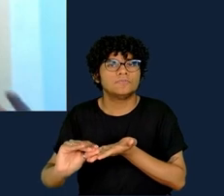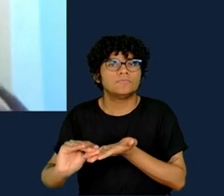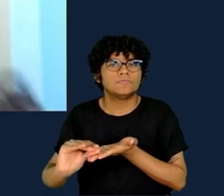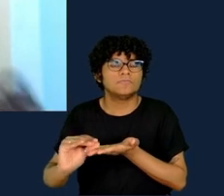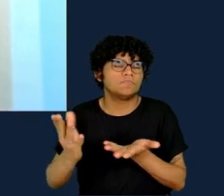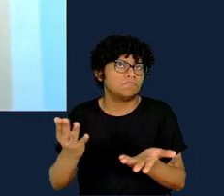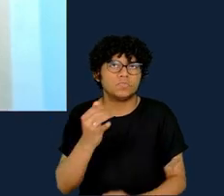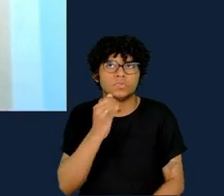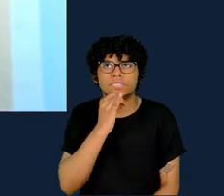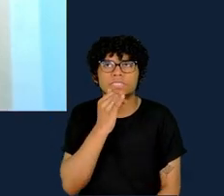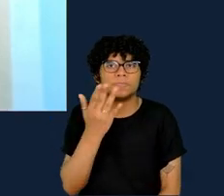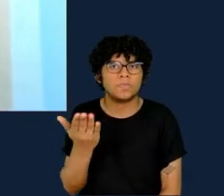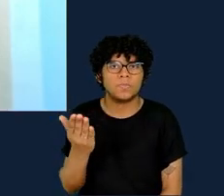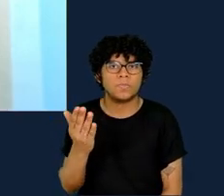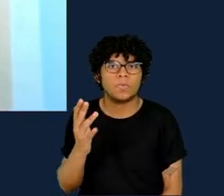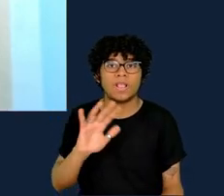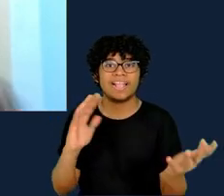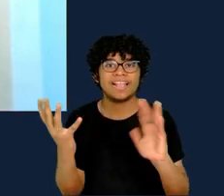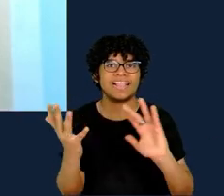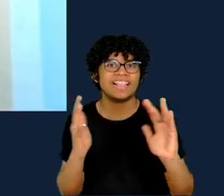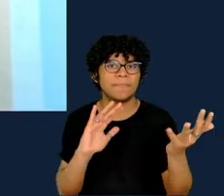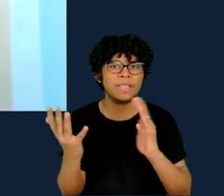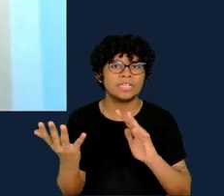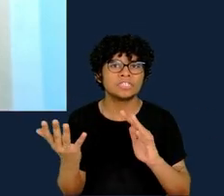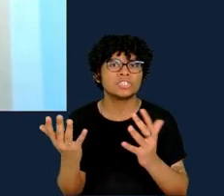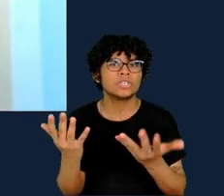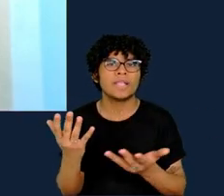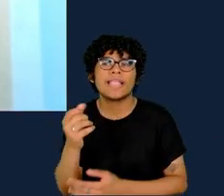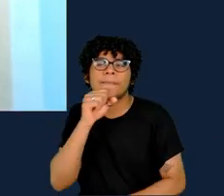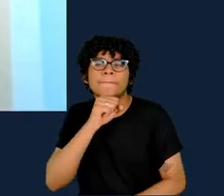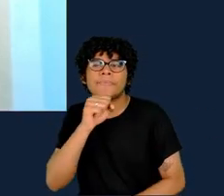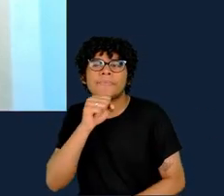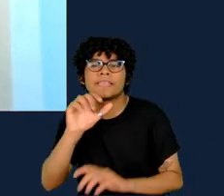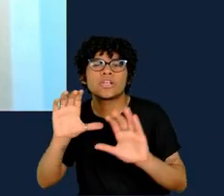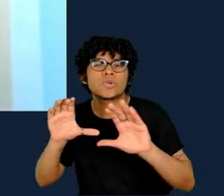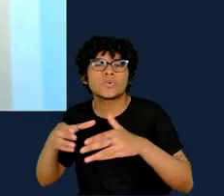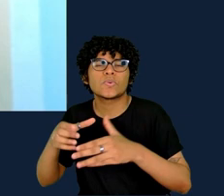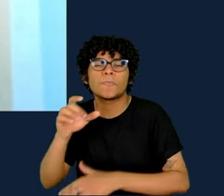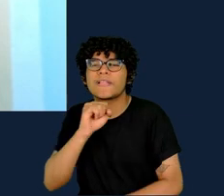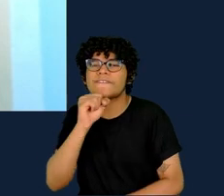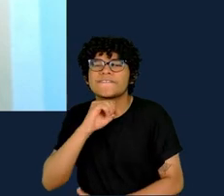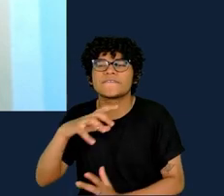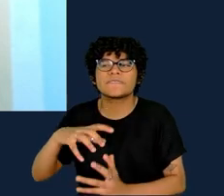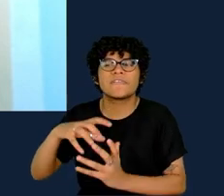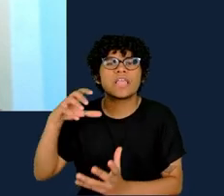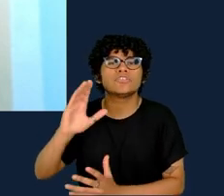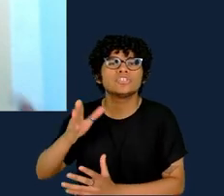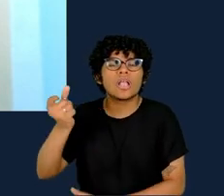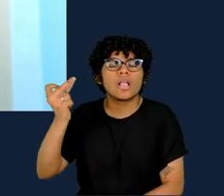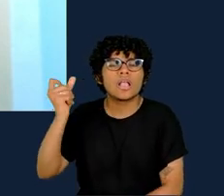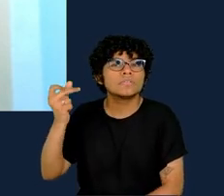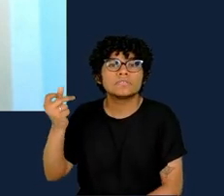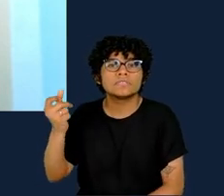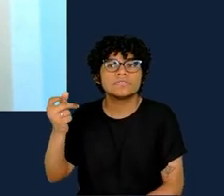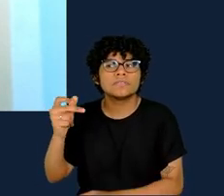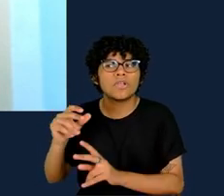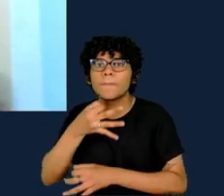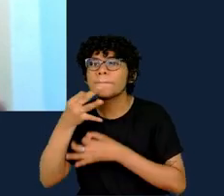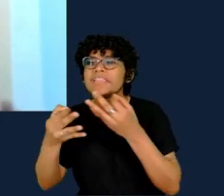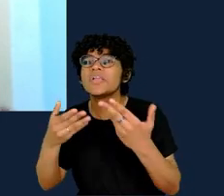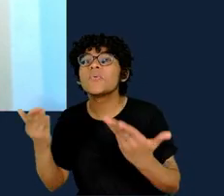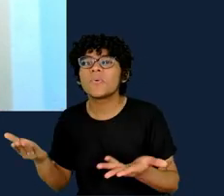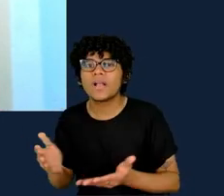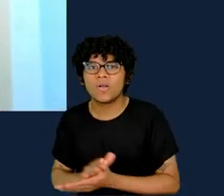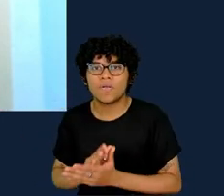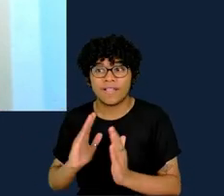sobre mudança do tempo, né? O que, que os mais velhos têm a dizer sobre mudança do tempo, né? Seja verão, inverno, por mais